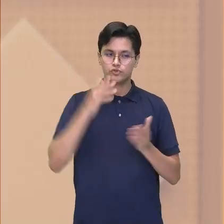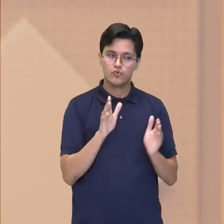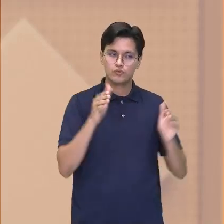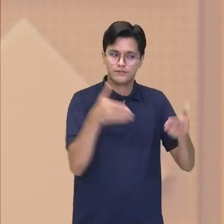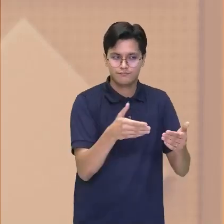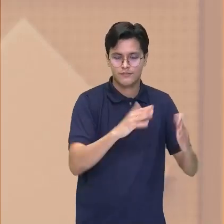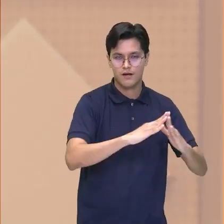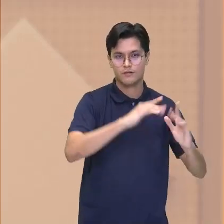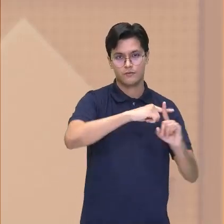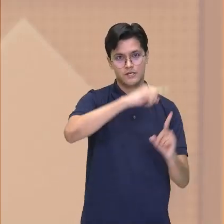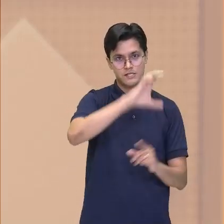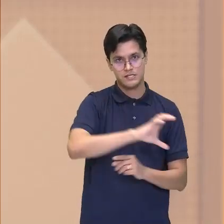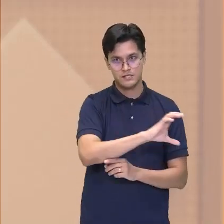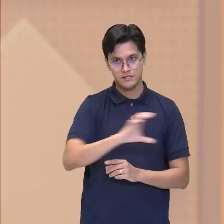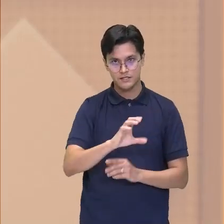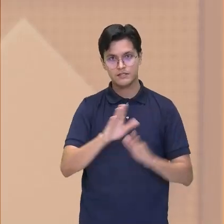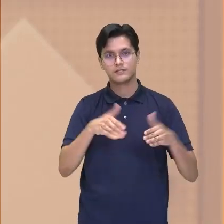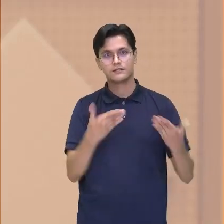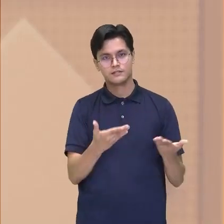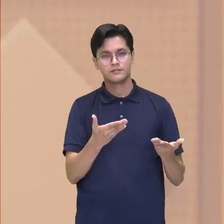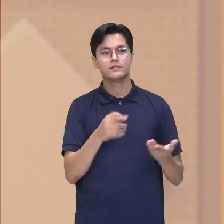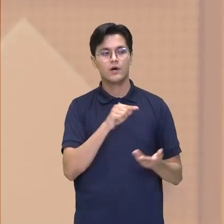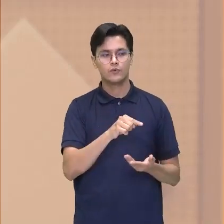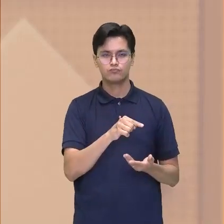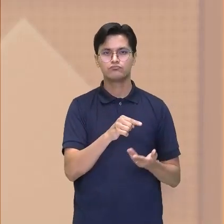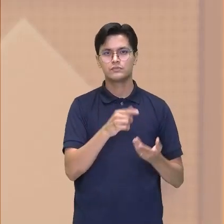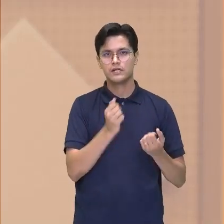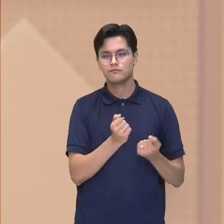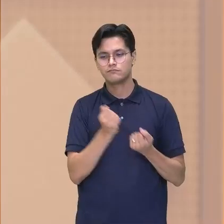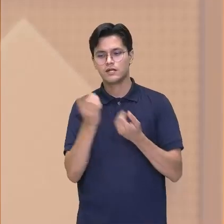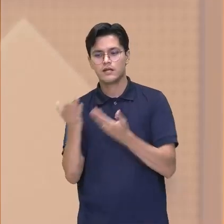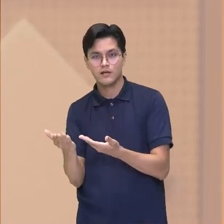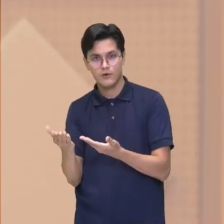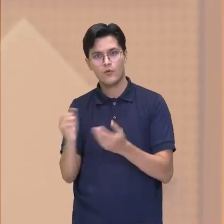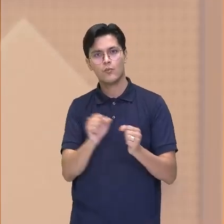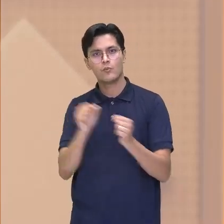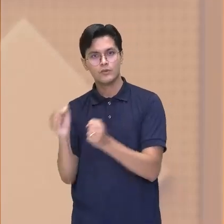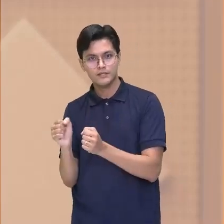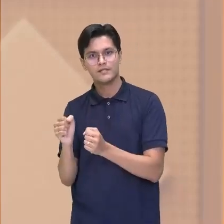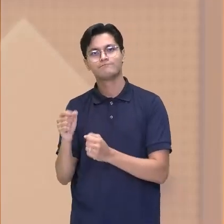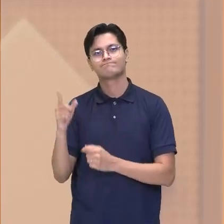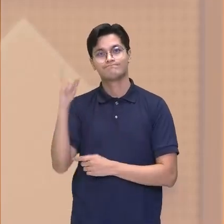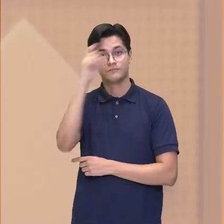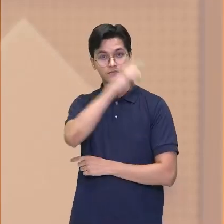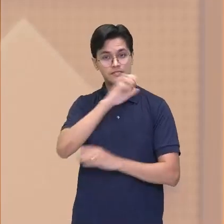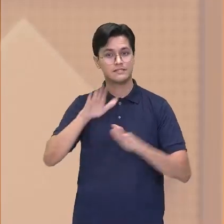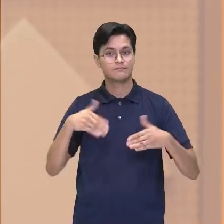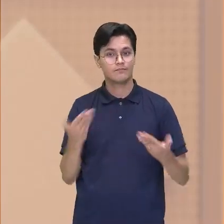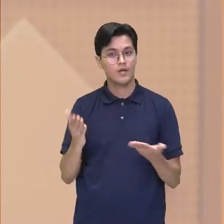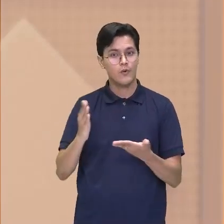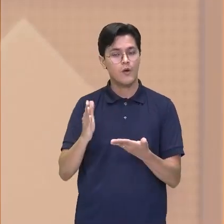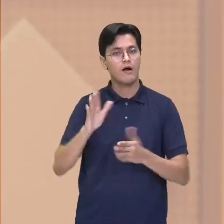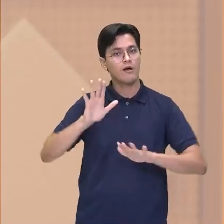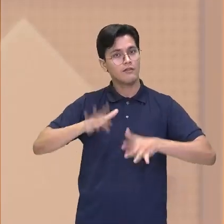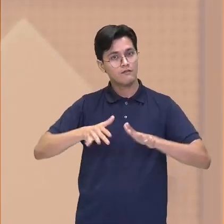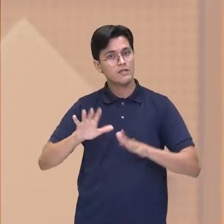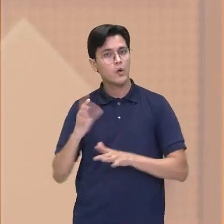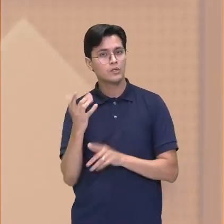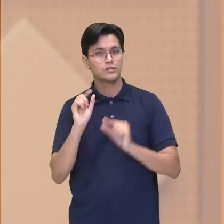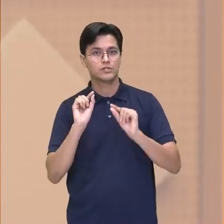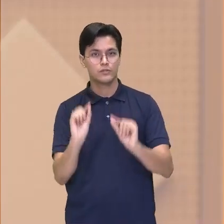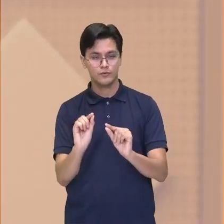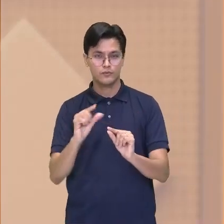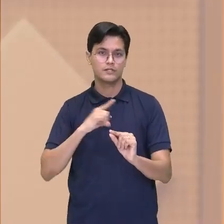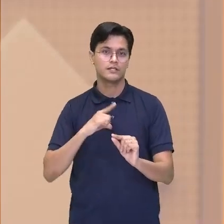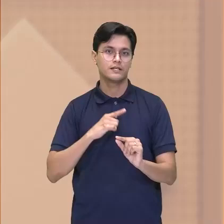ela ceder parte desse poder para um rei era difícil. Então, em alguns momentos, ela vai causar